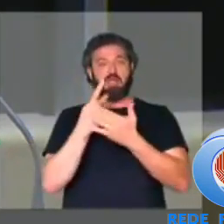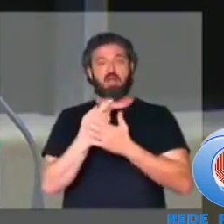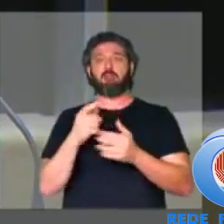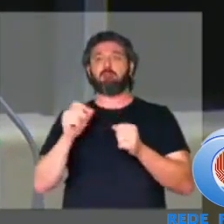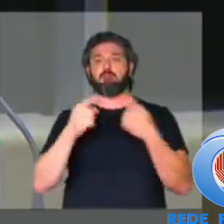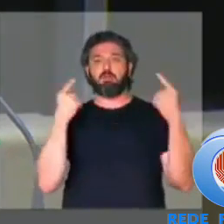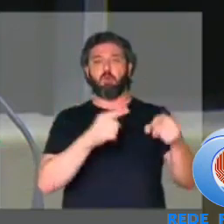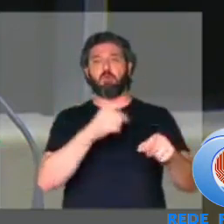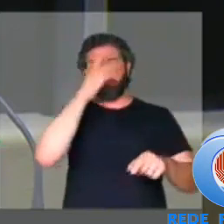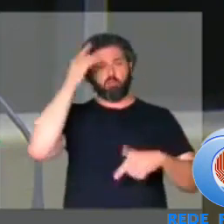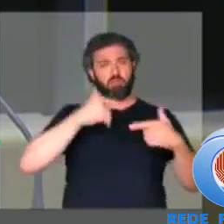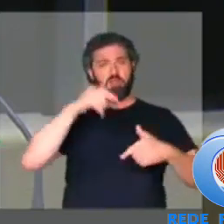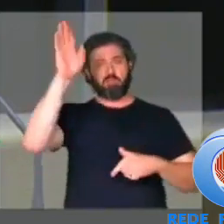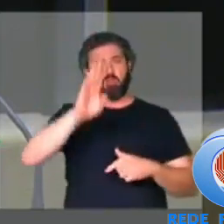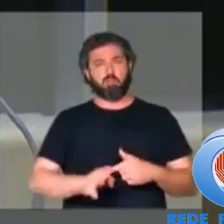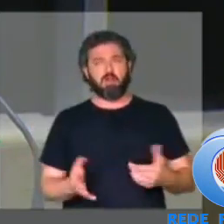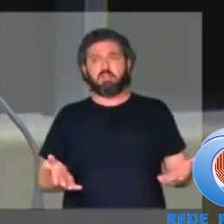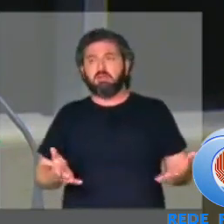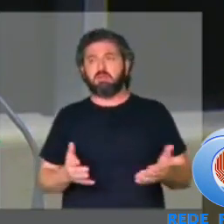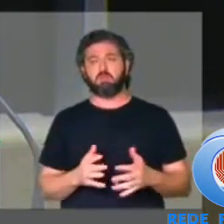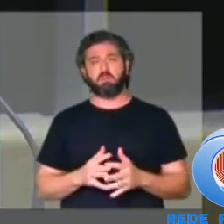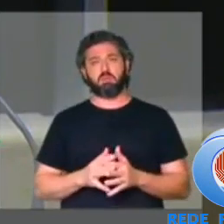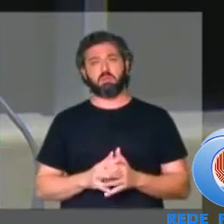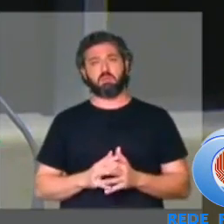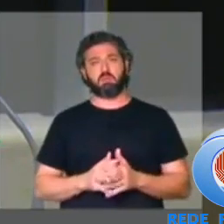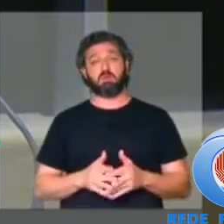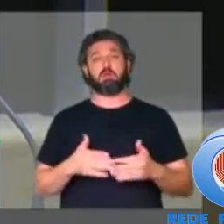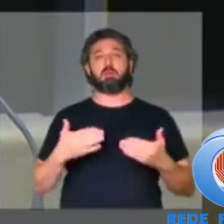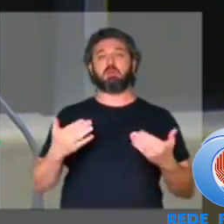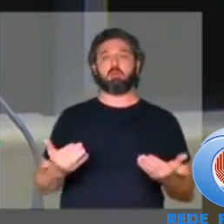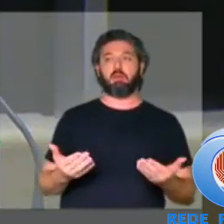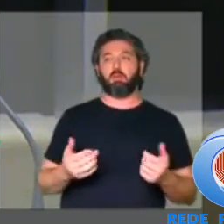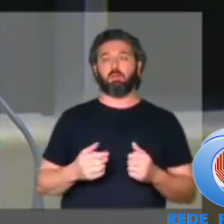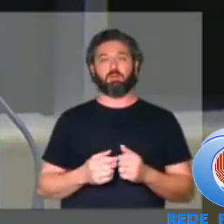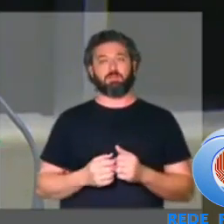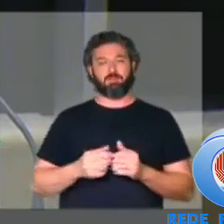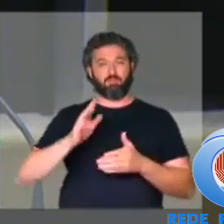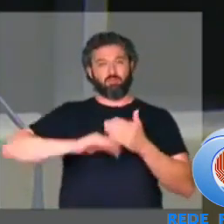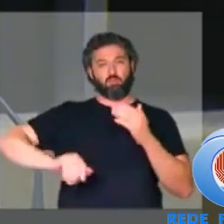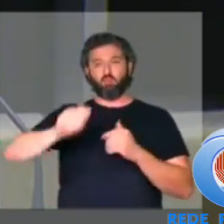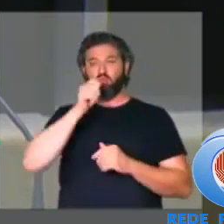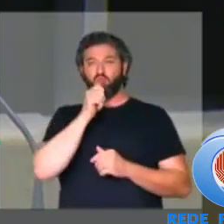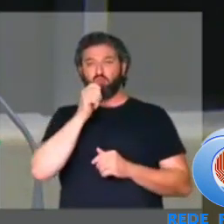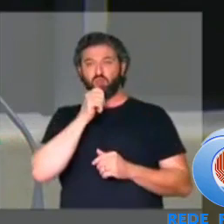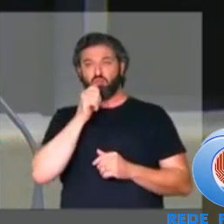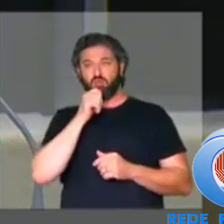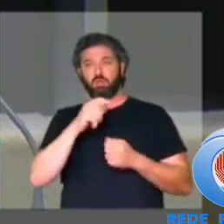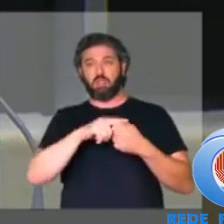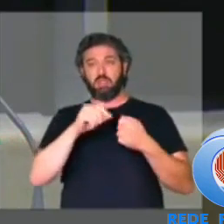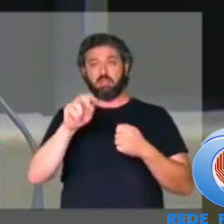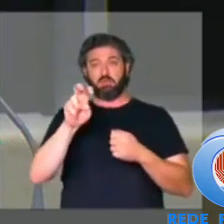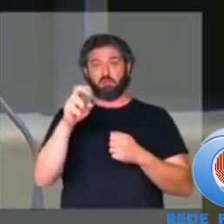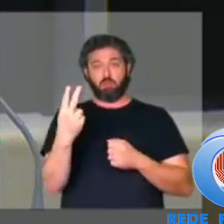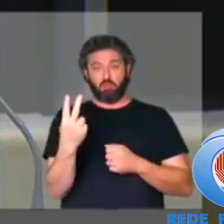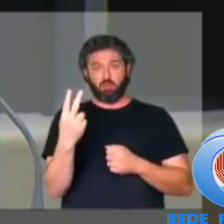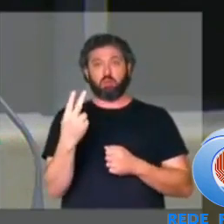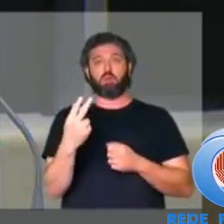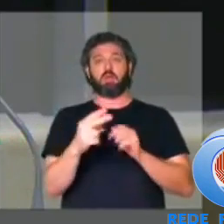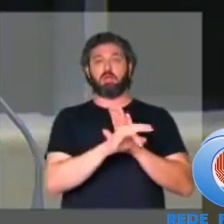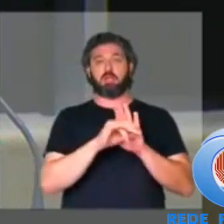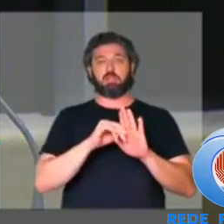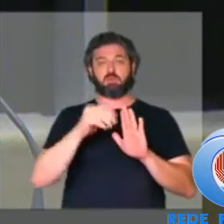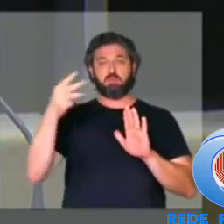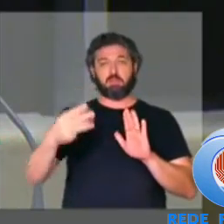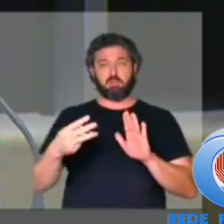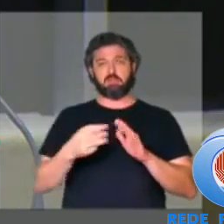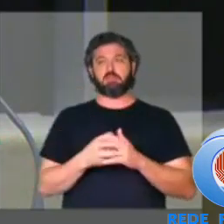contra os trabalhadores brasileiros. Então, ele não retirou do artigo 52, o